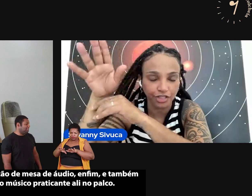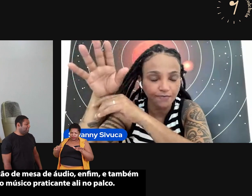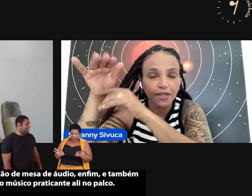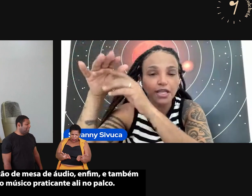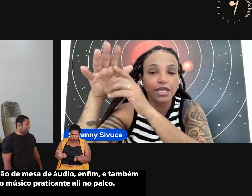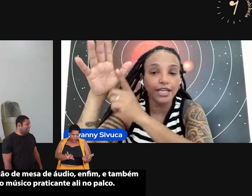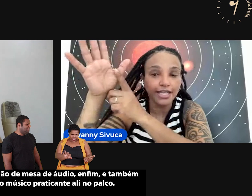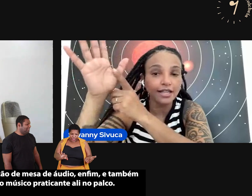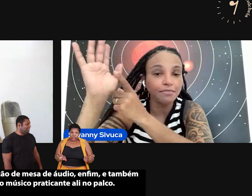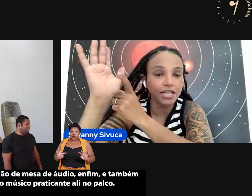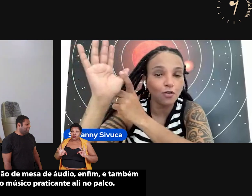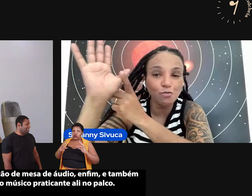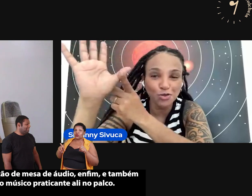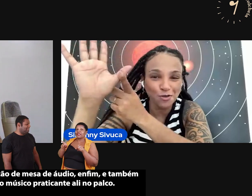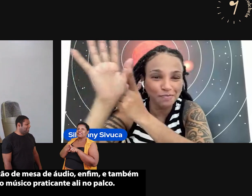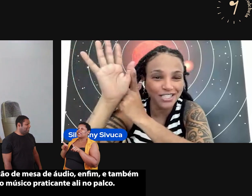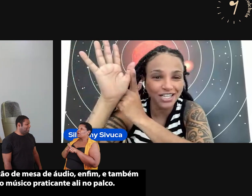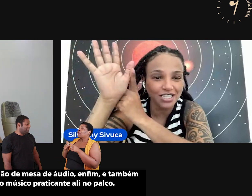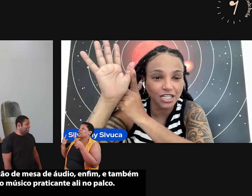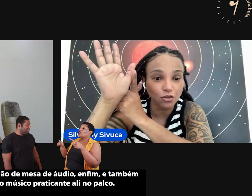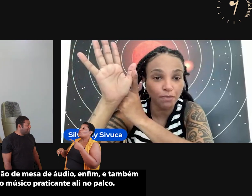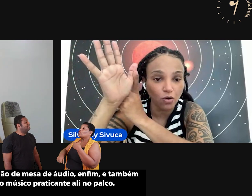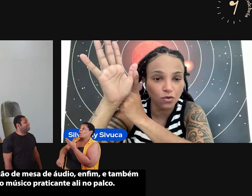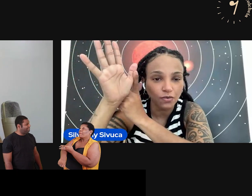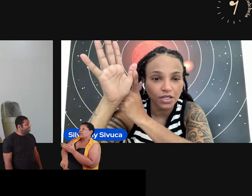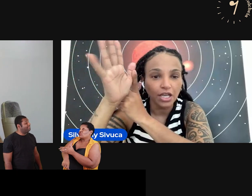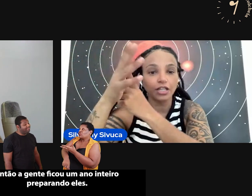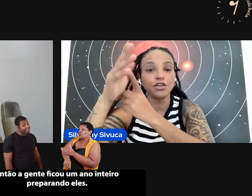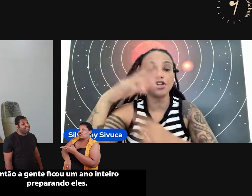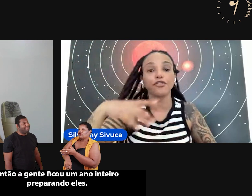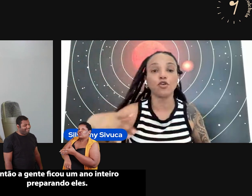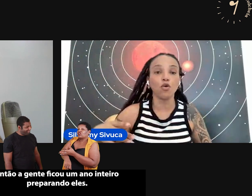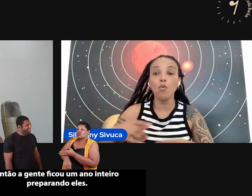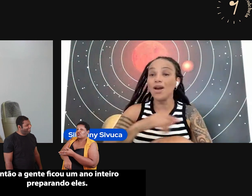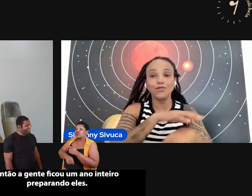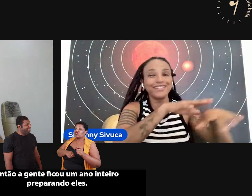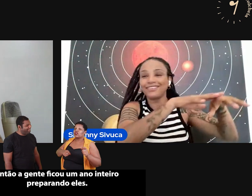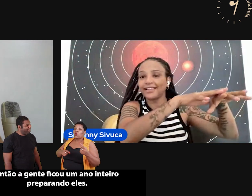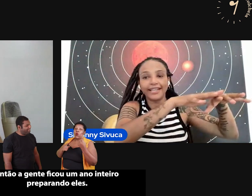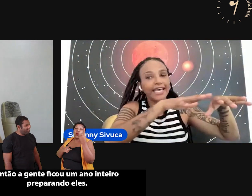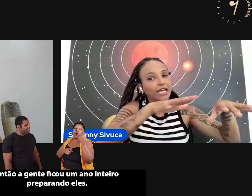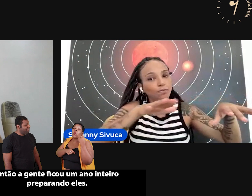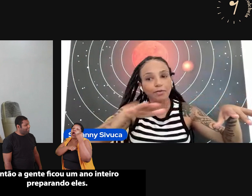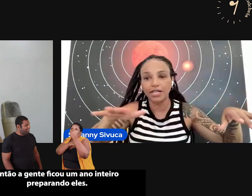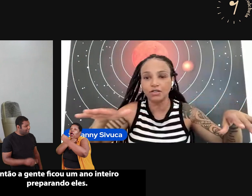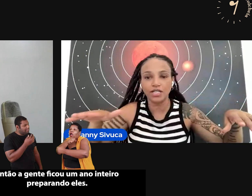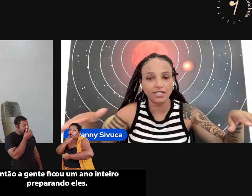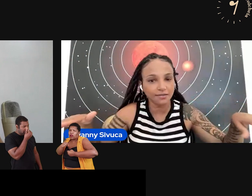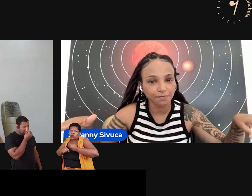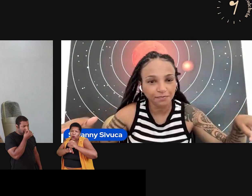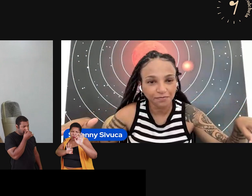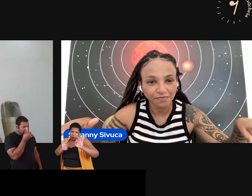áudio, enfim. E também o músico praticante ali no palco. Então a gente ficou um ano inteiro